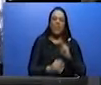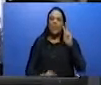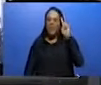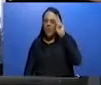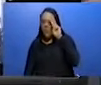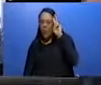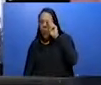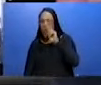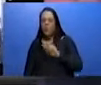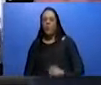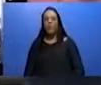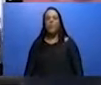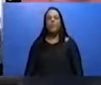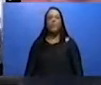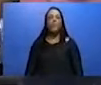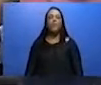bacana.